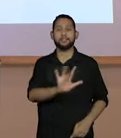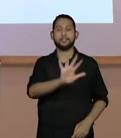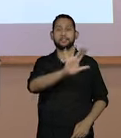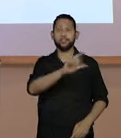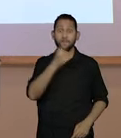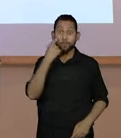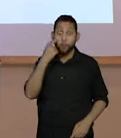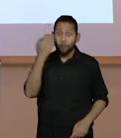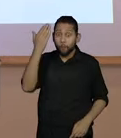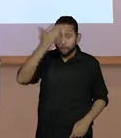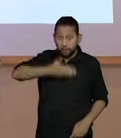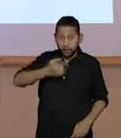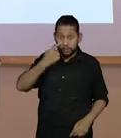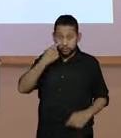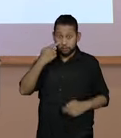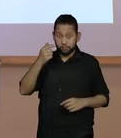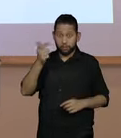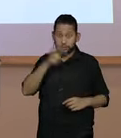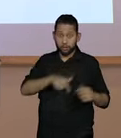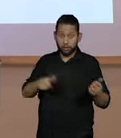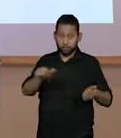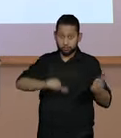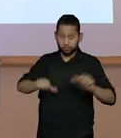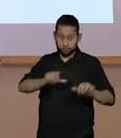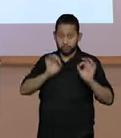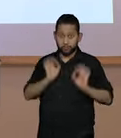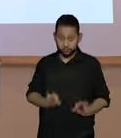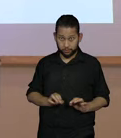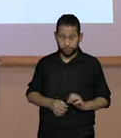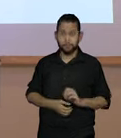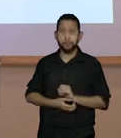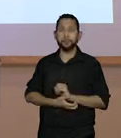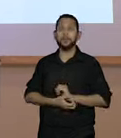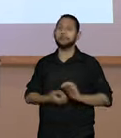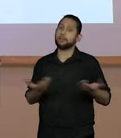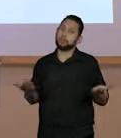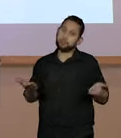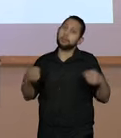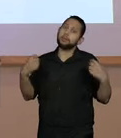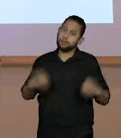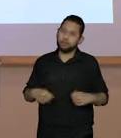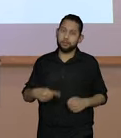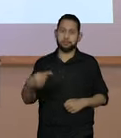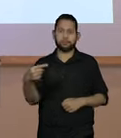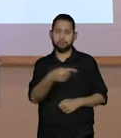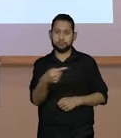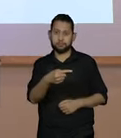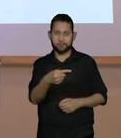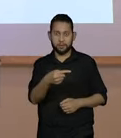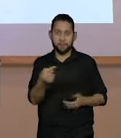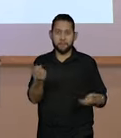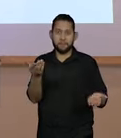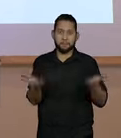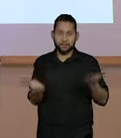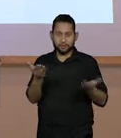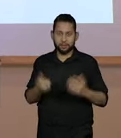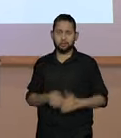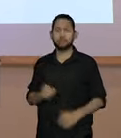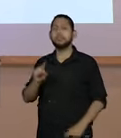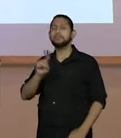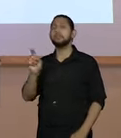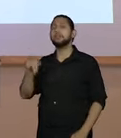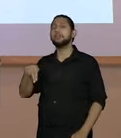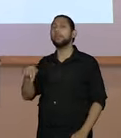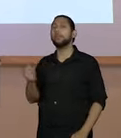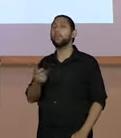essa evidência de liberação de gás. Ok? Antes disso, vamos fazer o balanceamento. Quantos zincos eu tenho